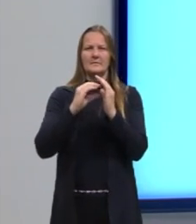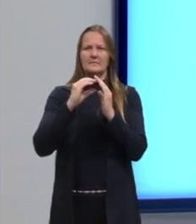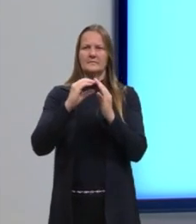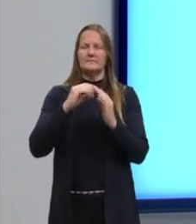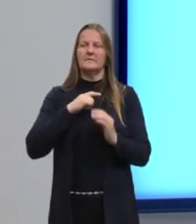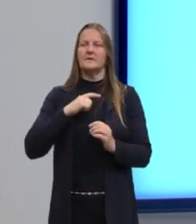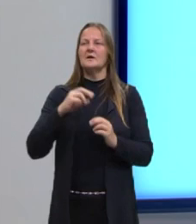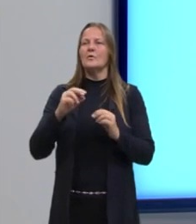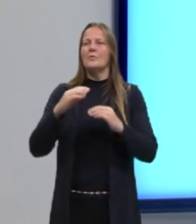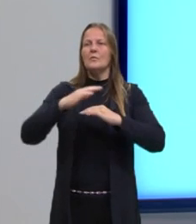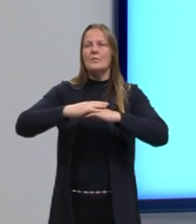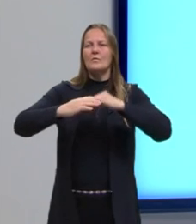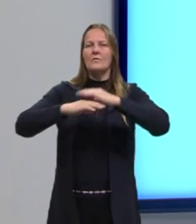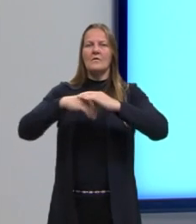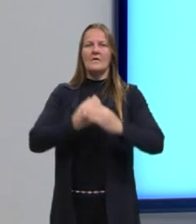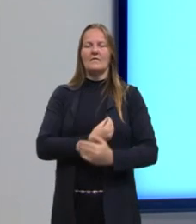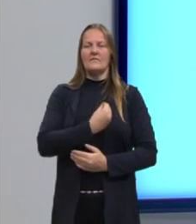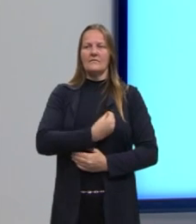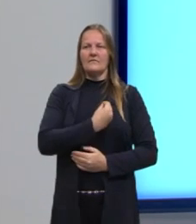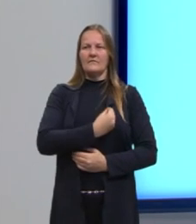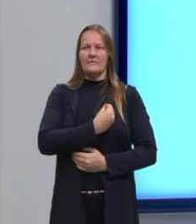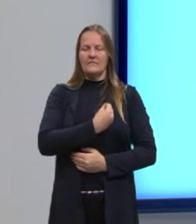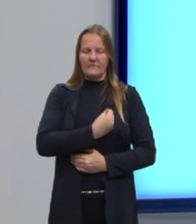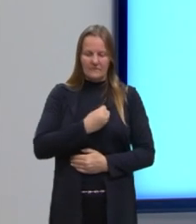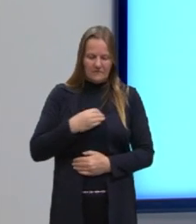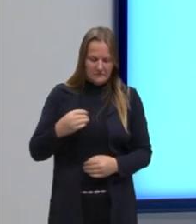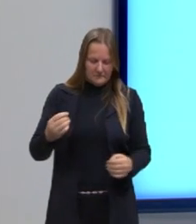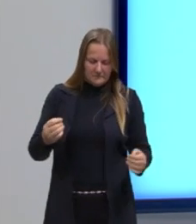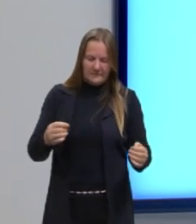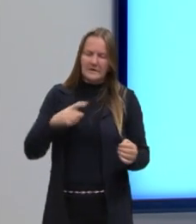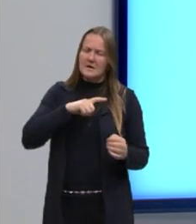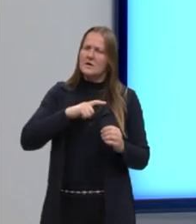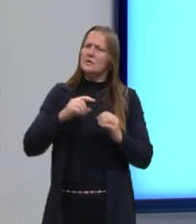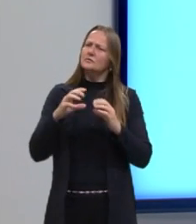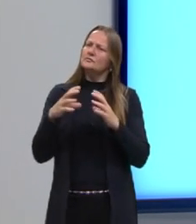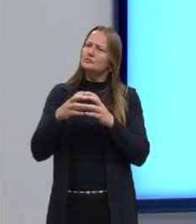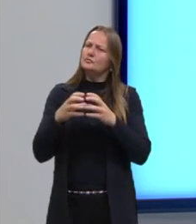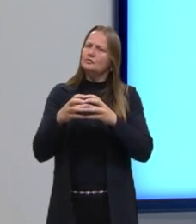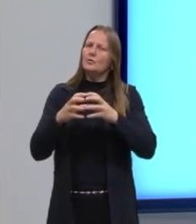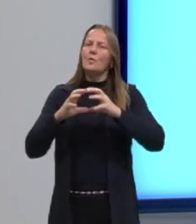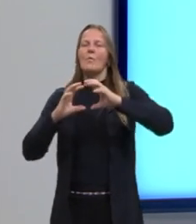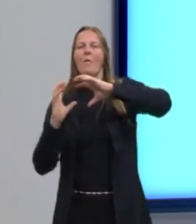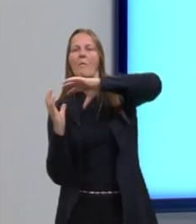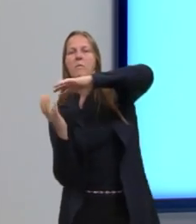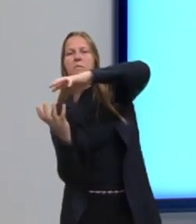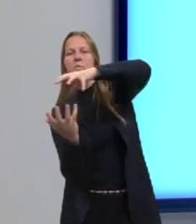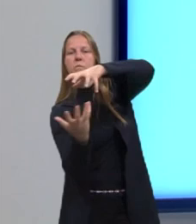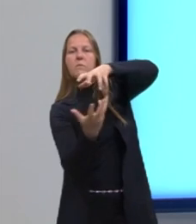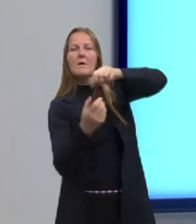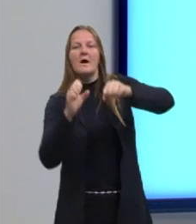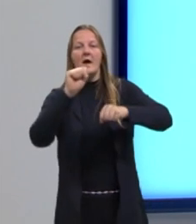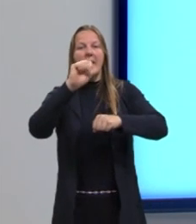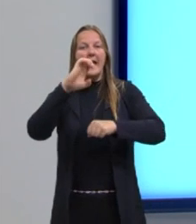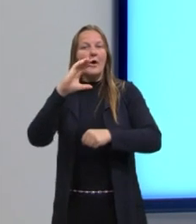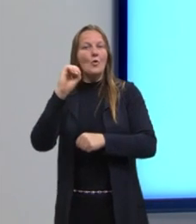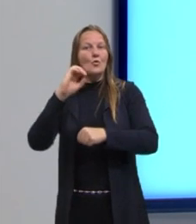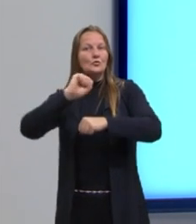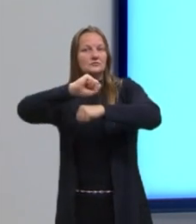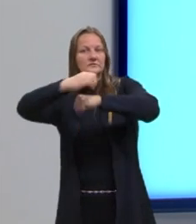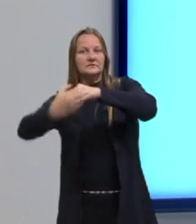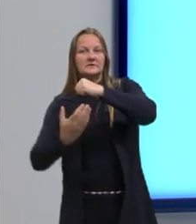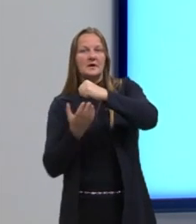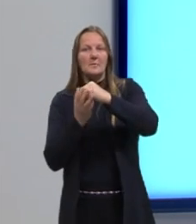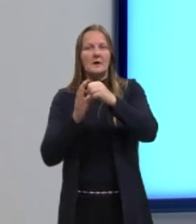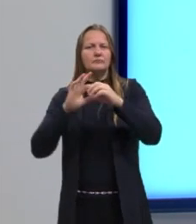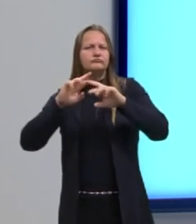formas de vida que se abrigam em um amplo espectro de ecossistemas então o planeta terra ele é